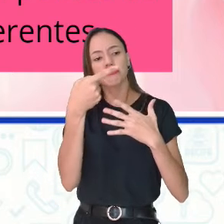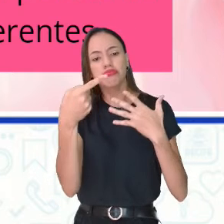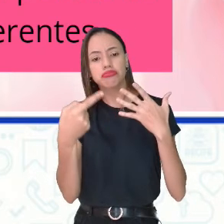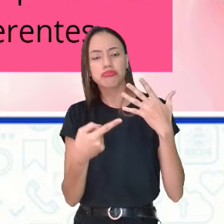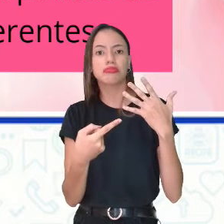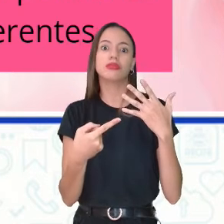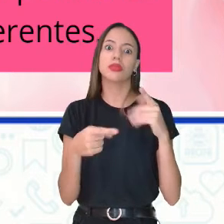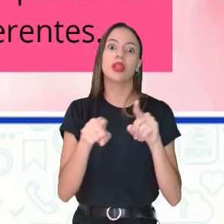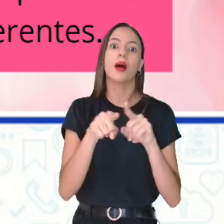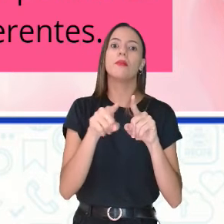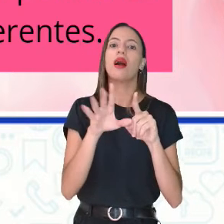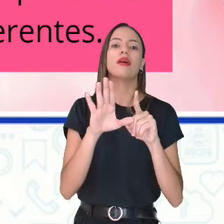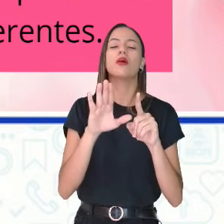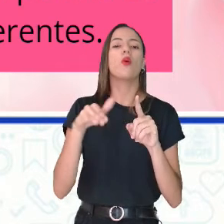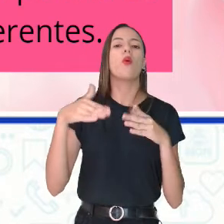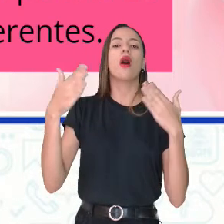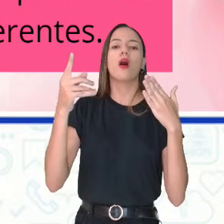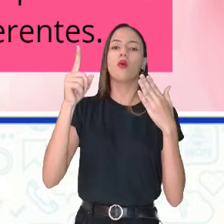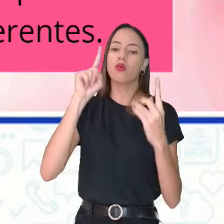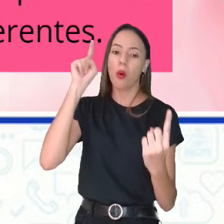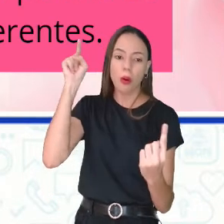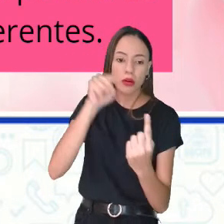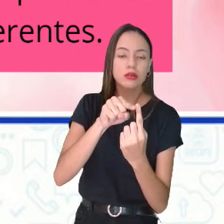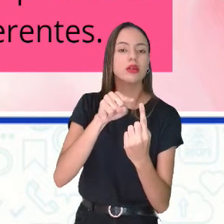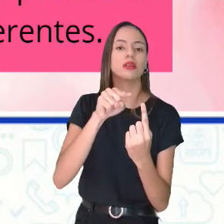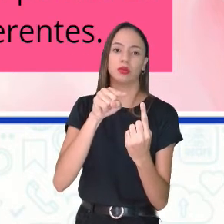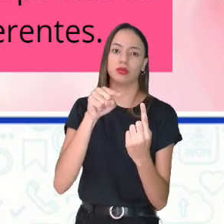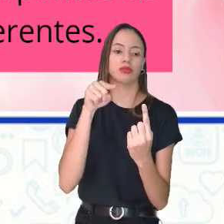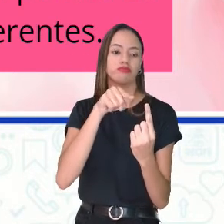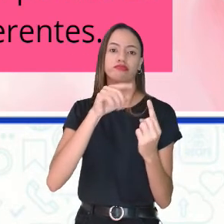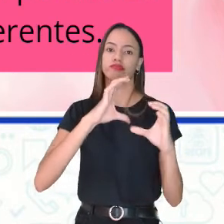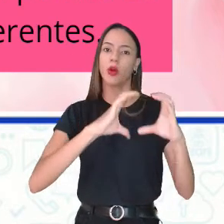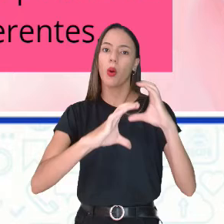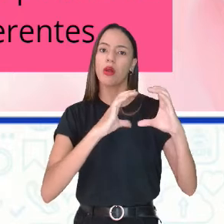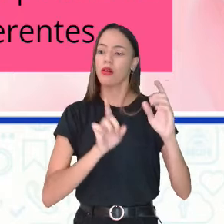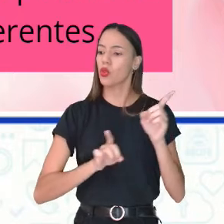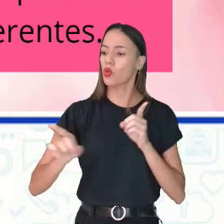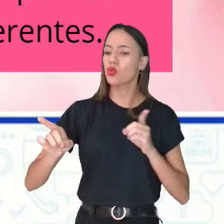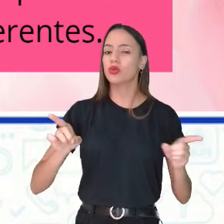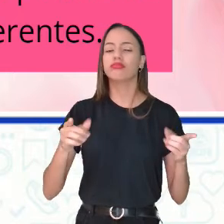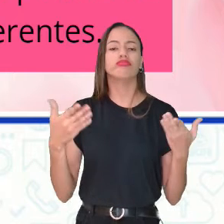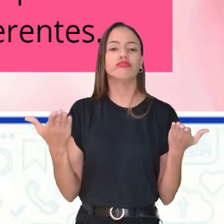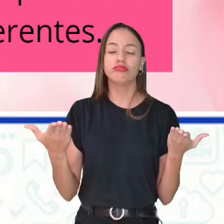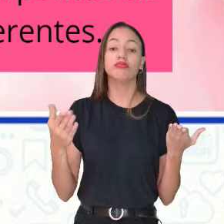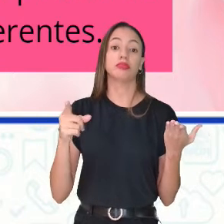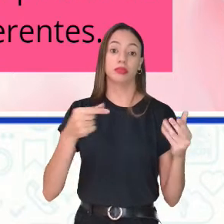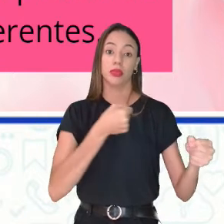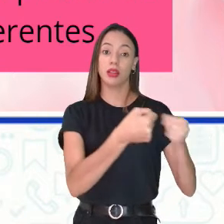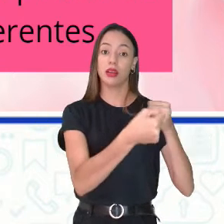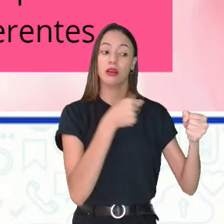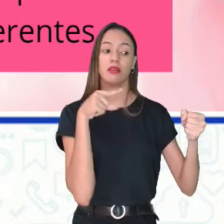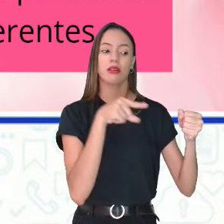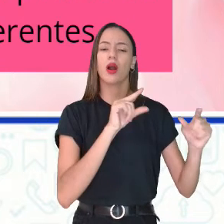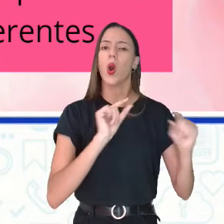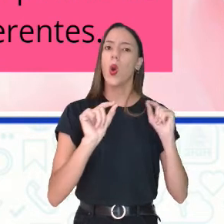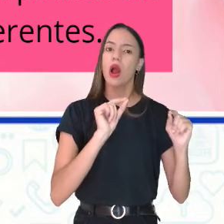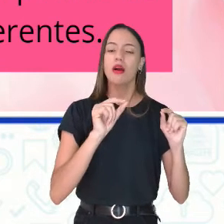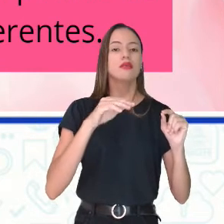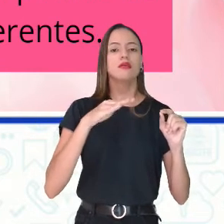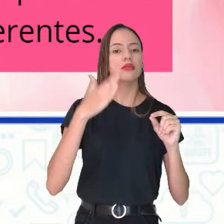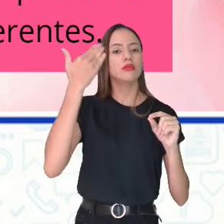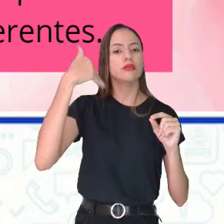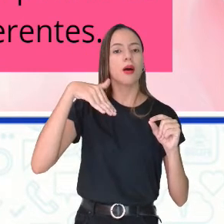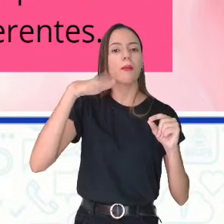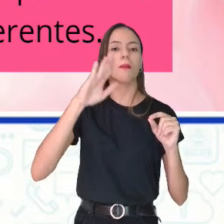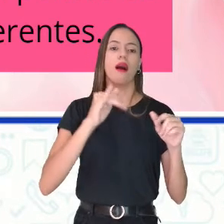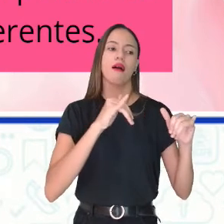Propósito comunicativo. Qual é o propósito desses gêneros? Então, entrevista é saber mais informações